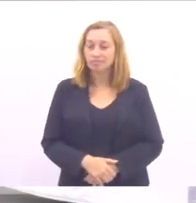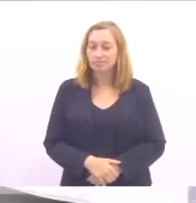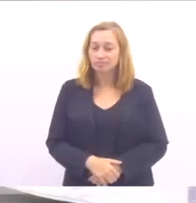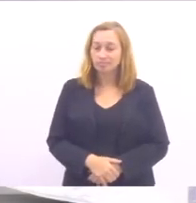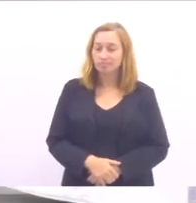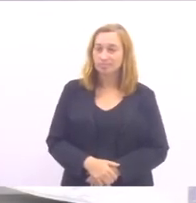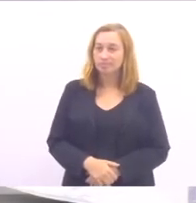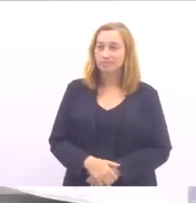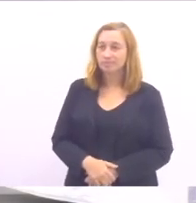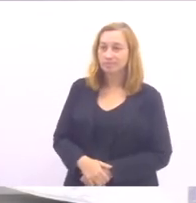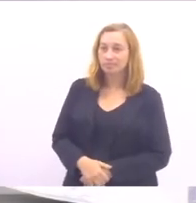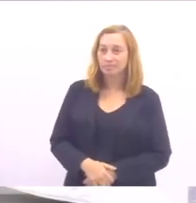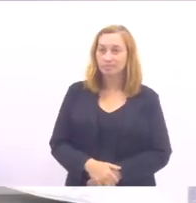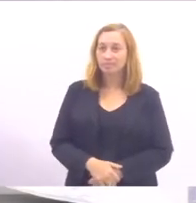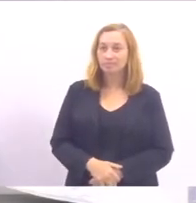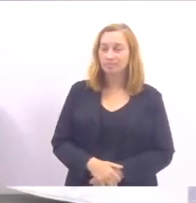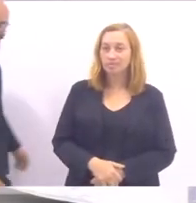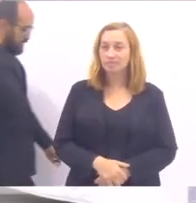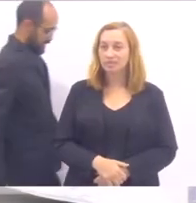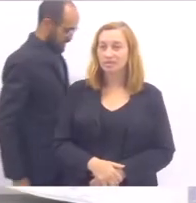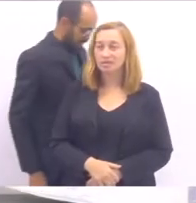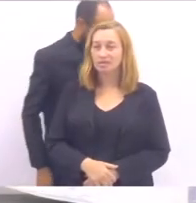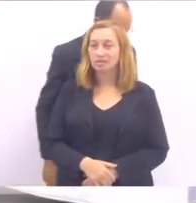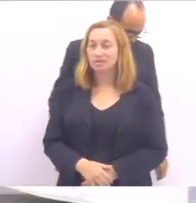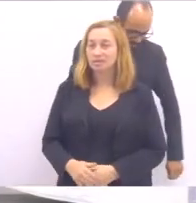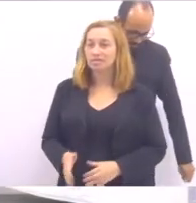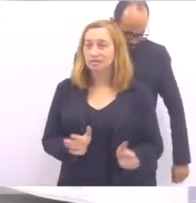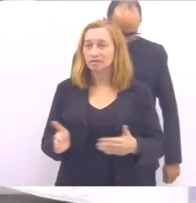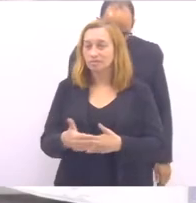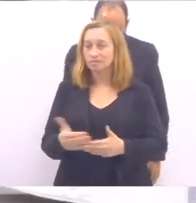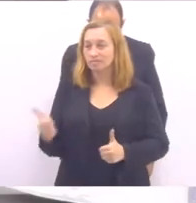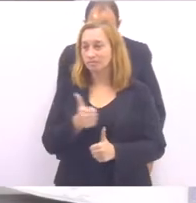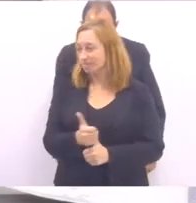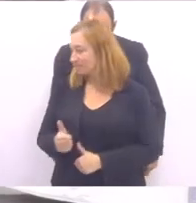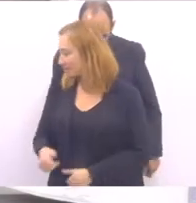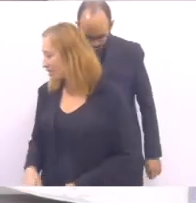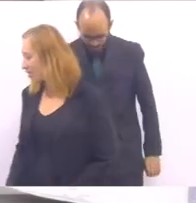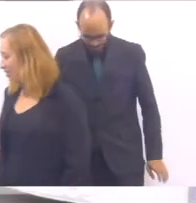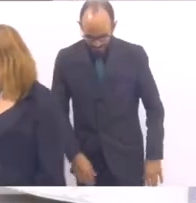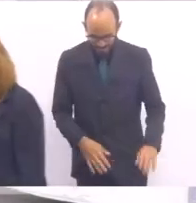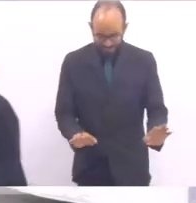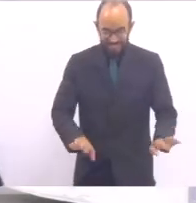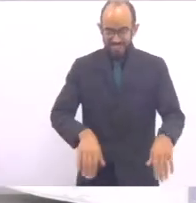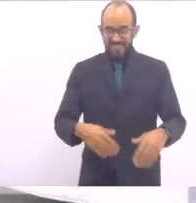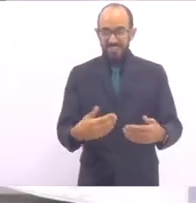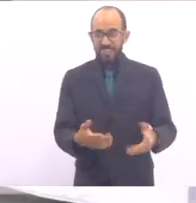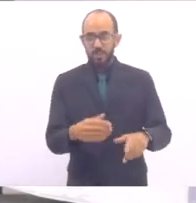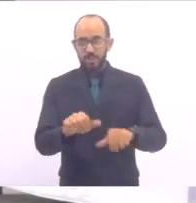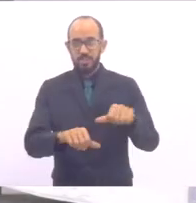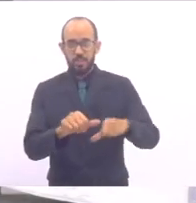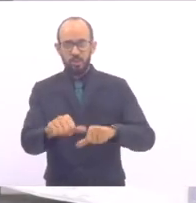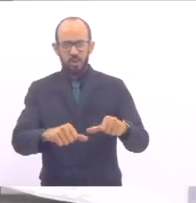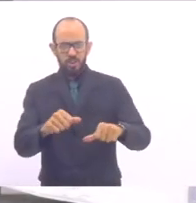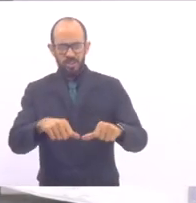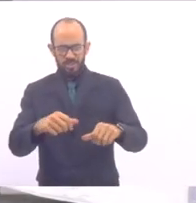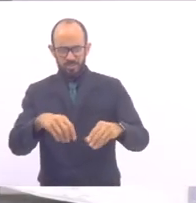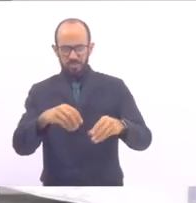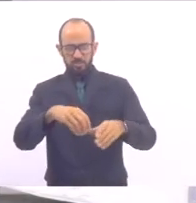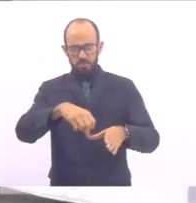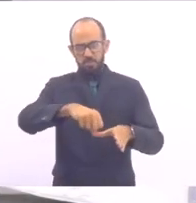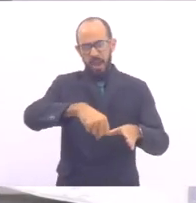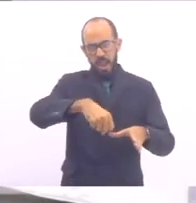do ato de declaração das embalagens, do ADE, ADE, como é que vocês chamam? ADE? ADE. Ato